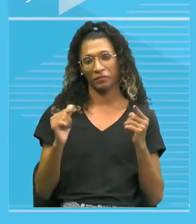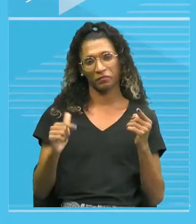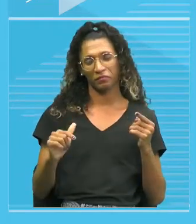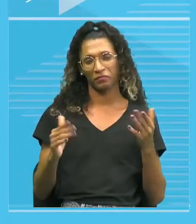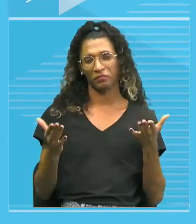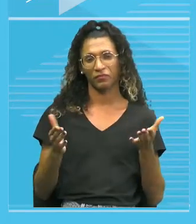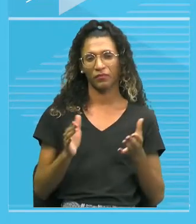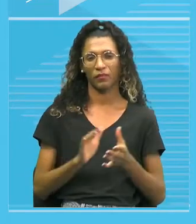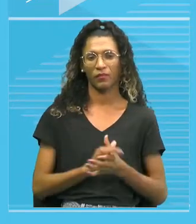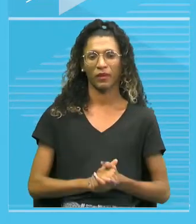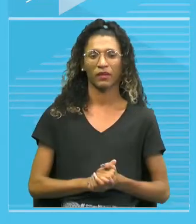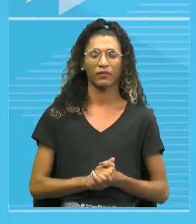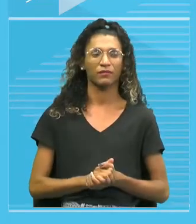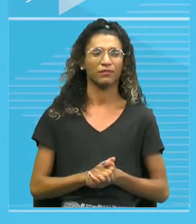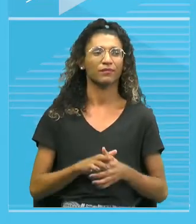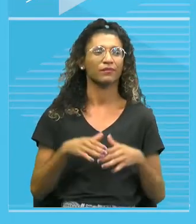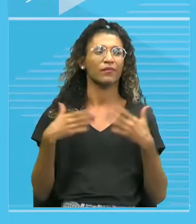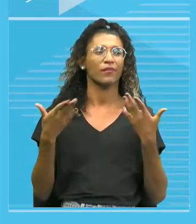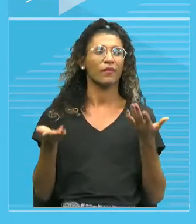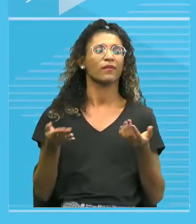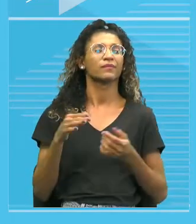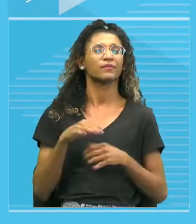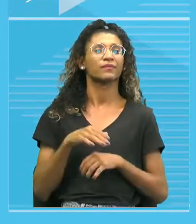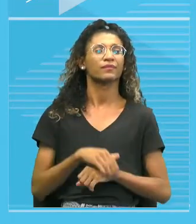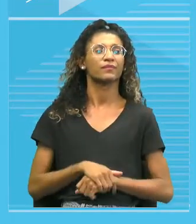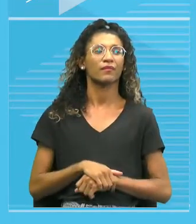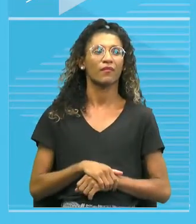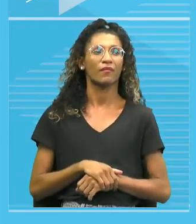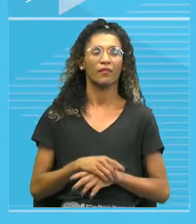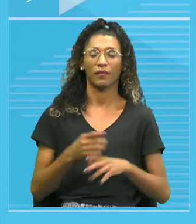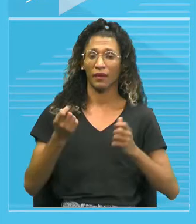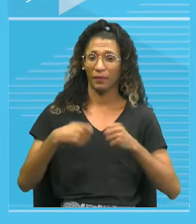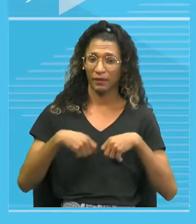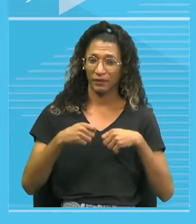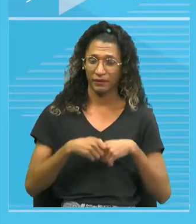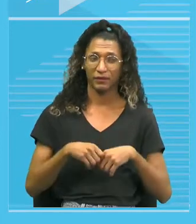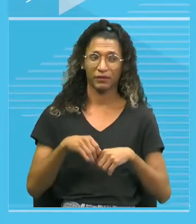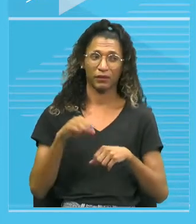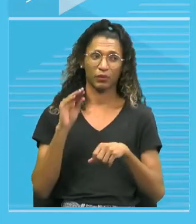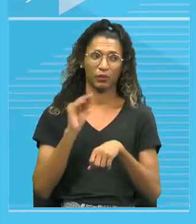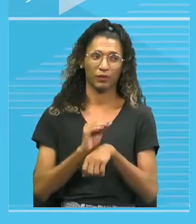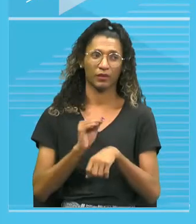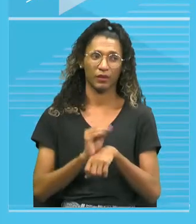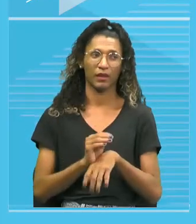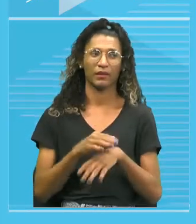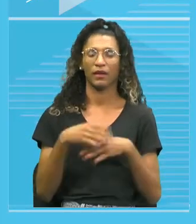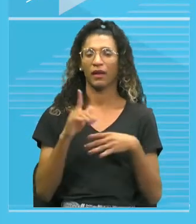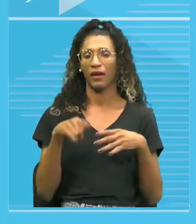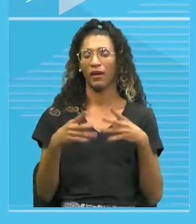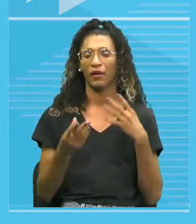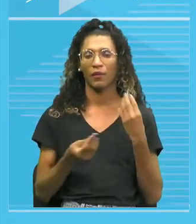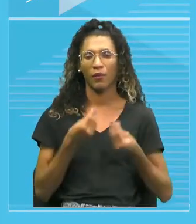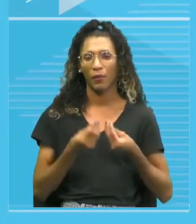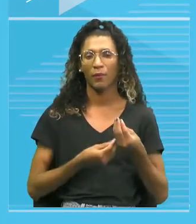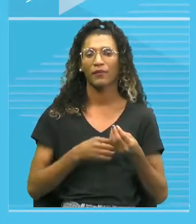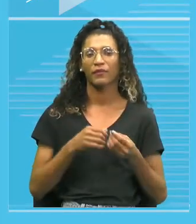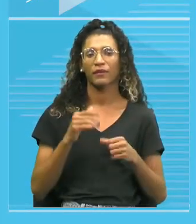E aí acaba que a demanda por cuidados de saúde fica muito